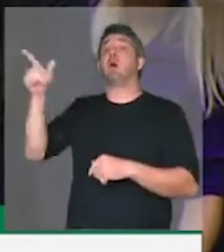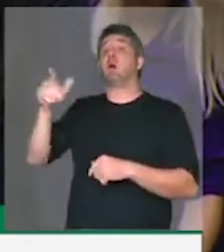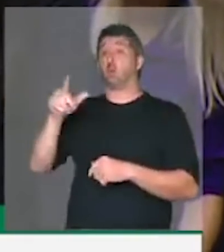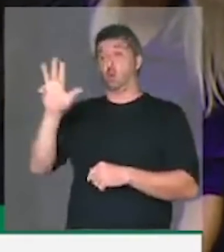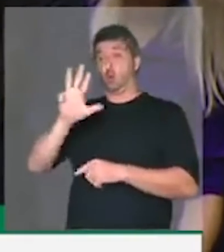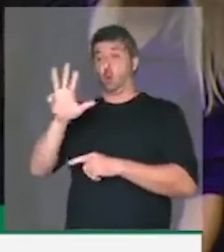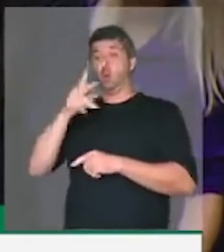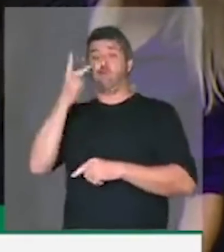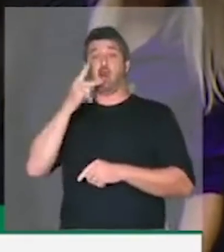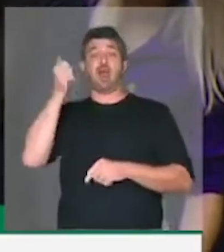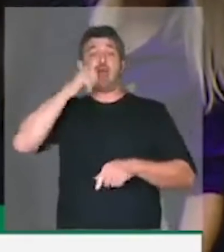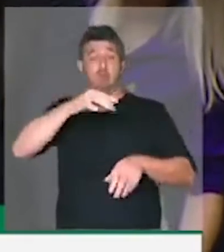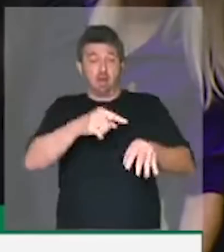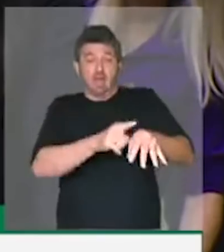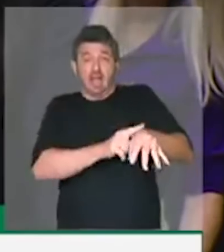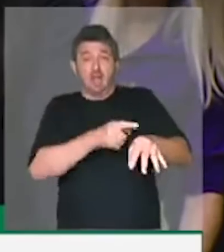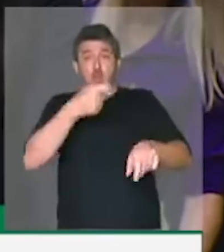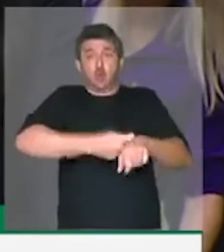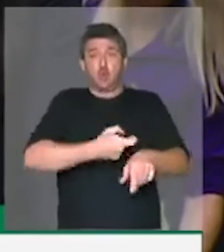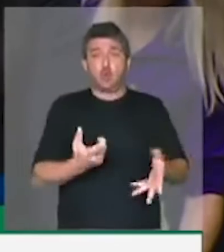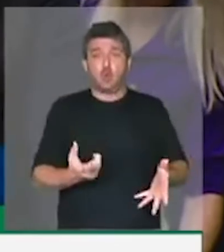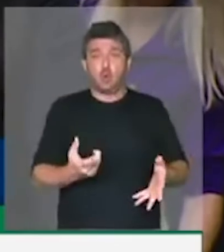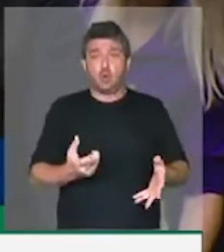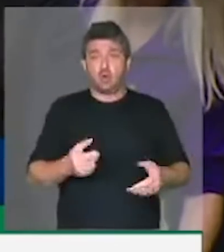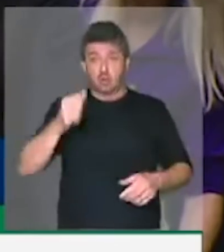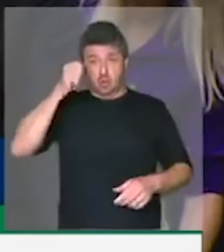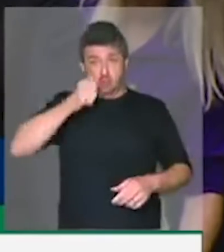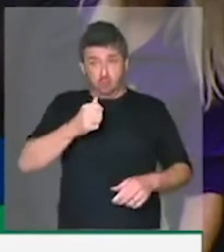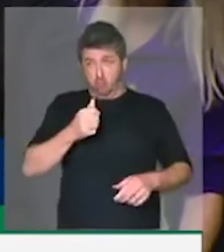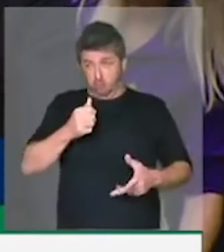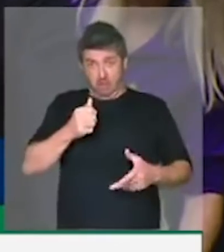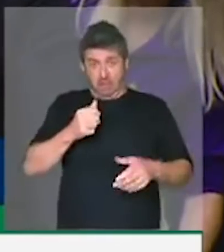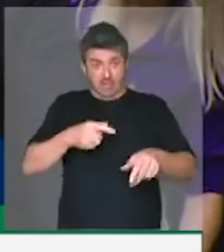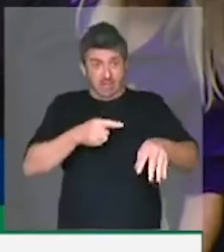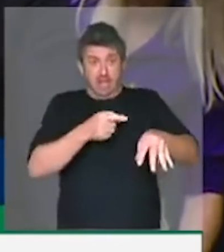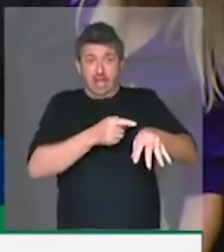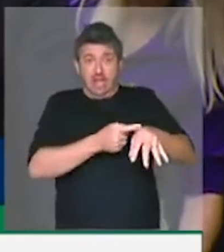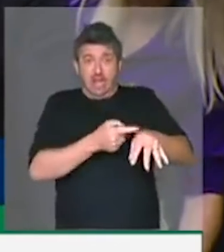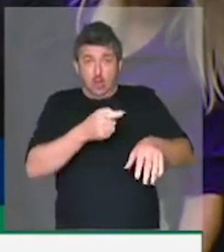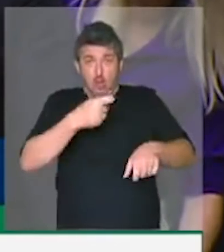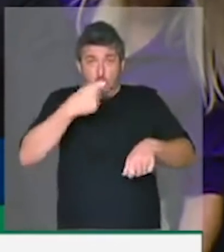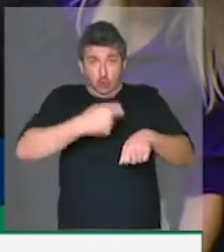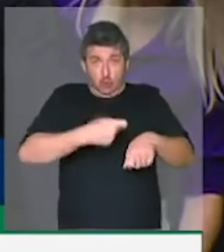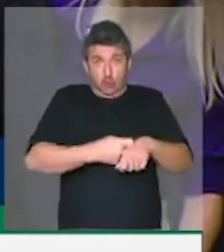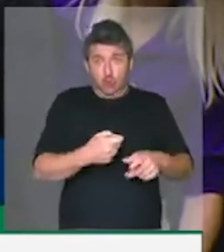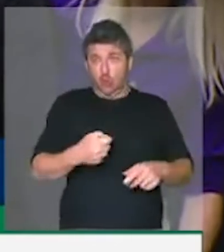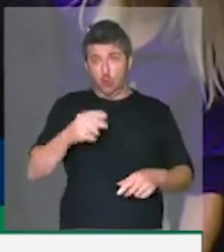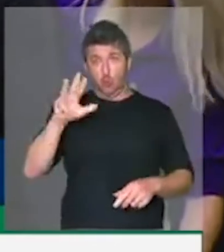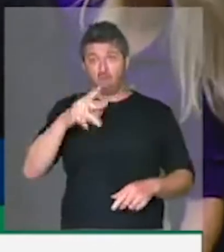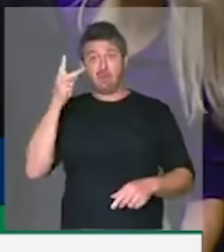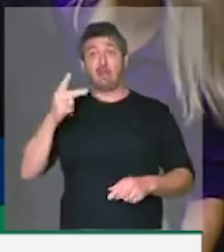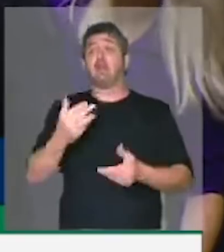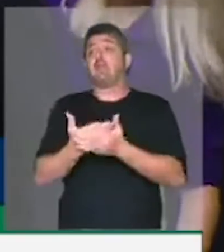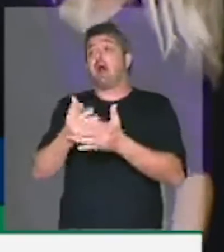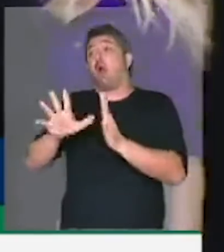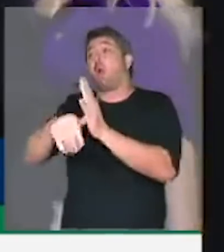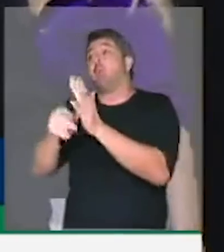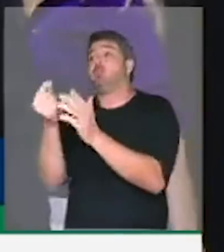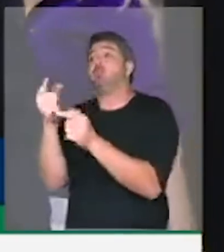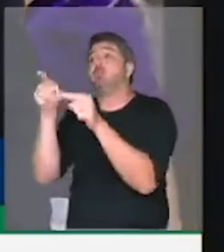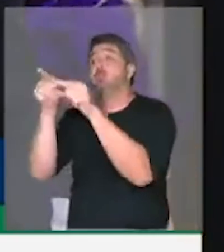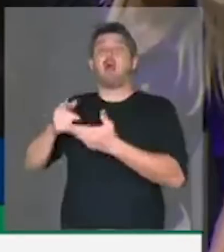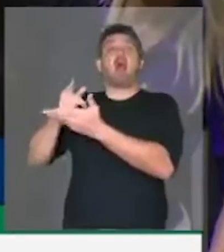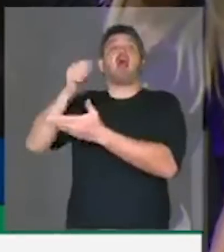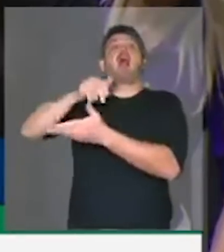das mulheres de grelo duro. Quando o Lula falou das mulheres de grelo duro, onde é que vocês estavam? Estavam perdendo dinheiro, estavam roubando dinheiro